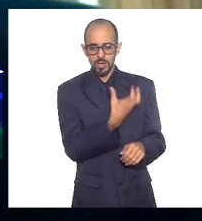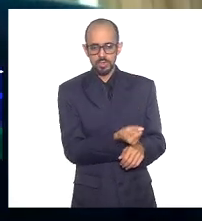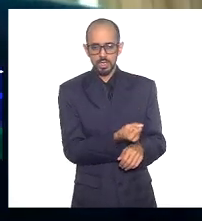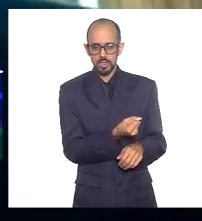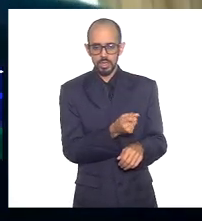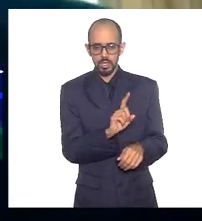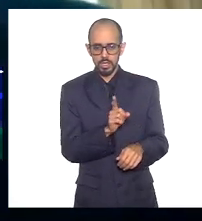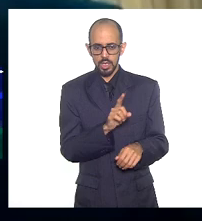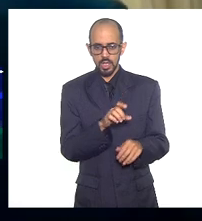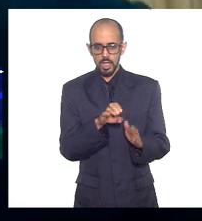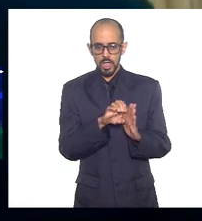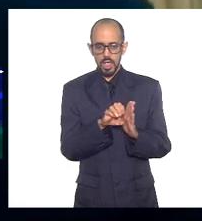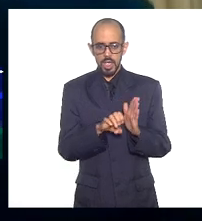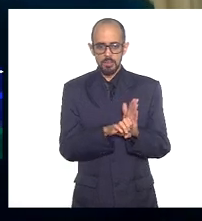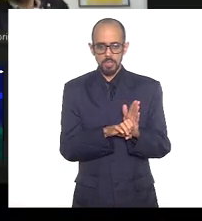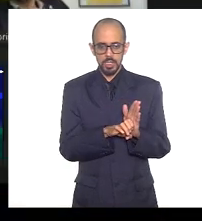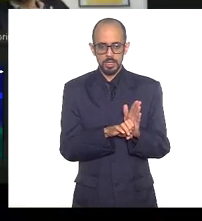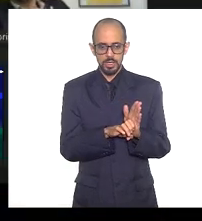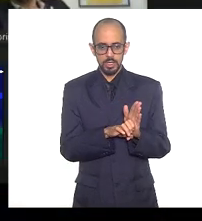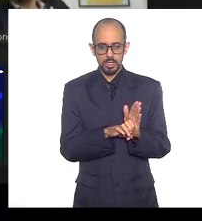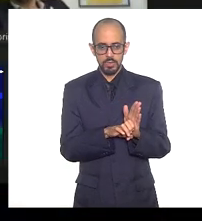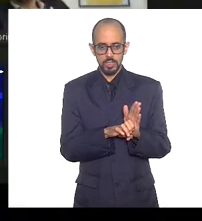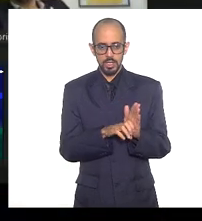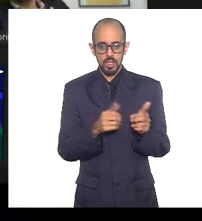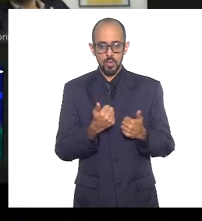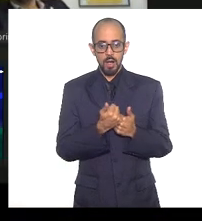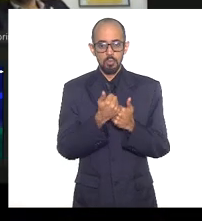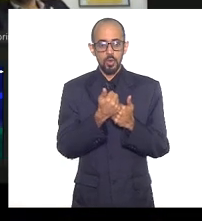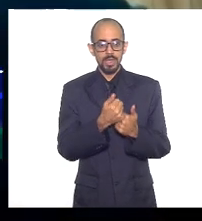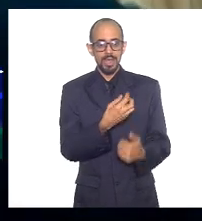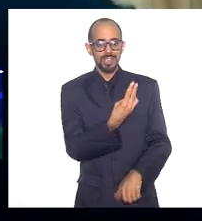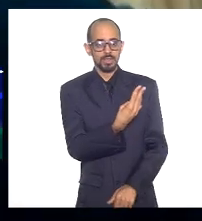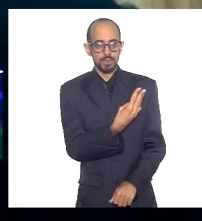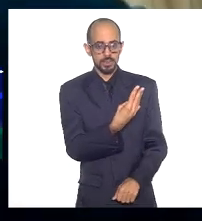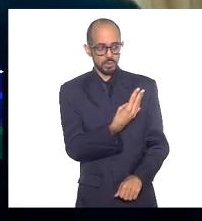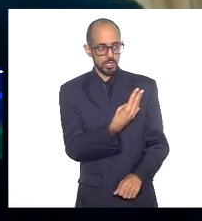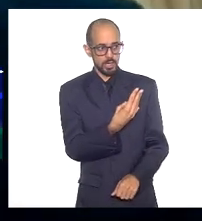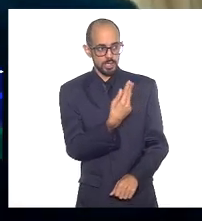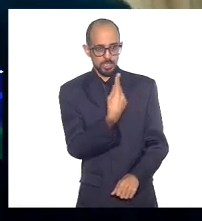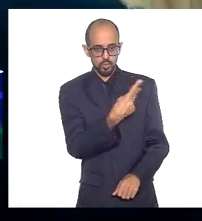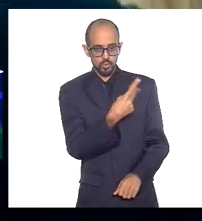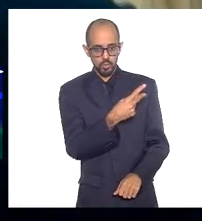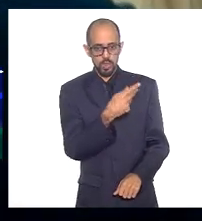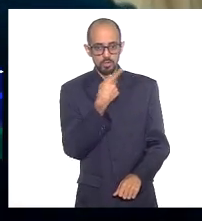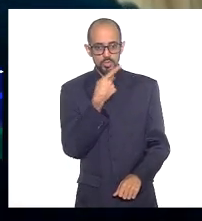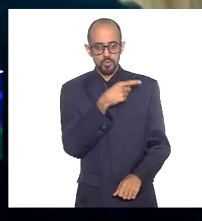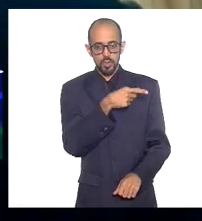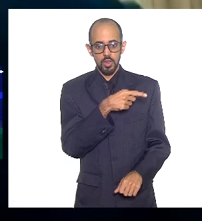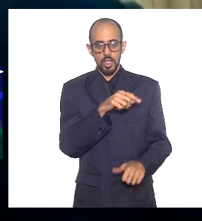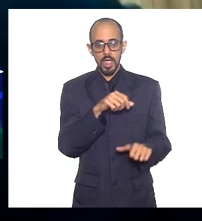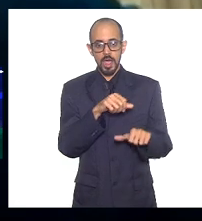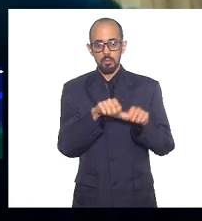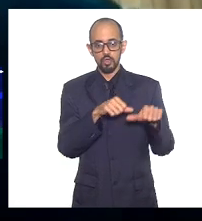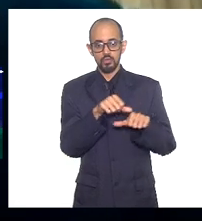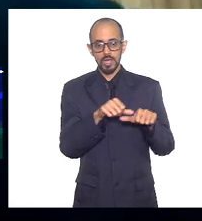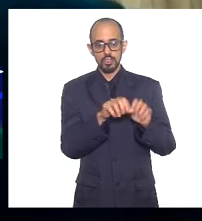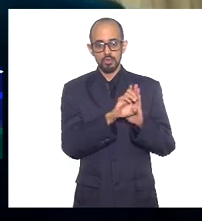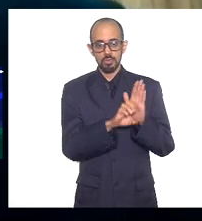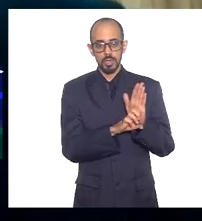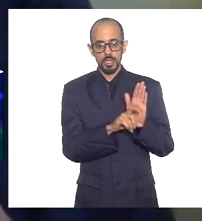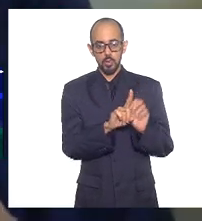acolhi a 3 que vossa excelência está tratando é a modificativa 1 que eu rejeitei